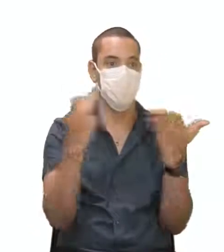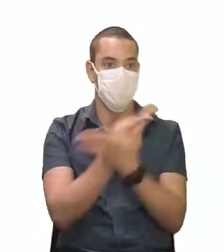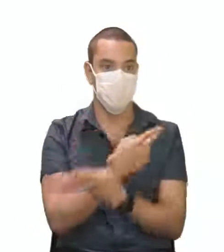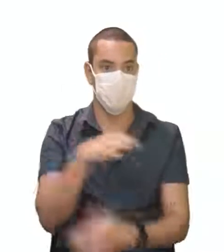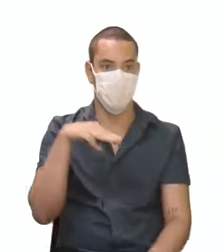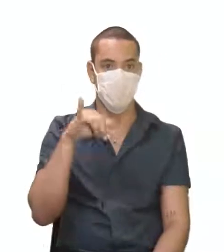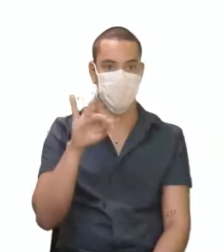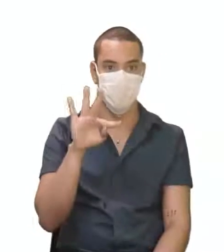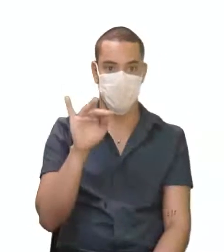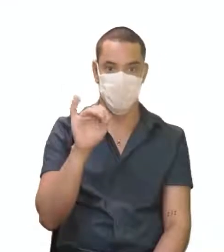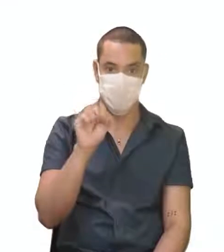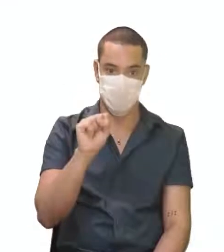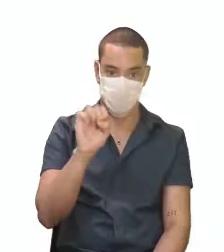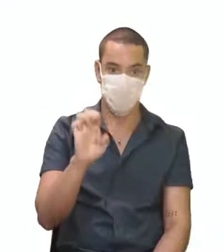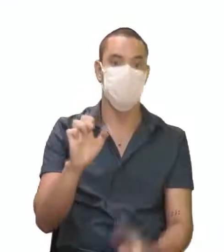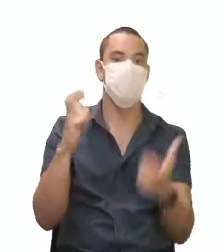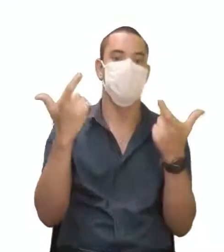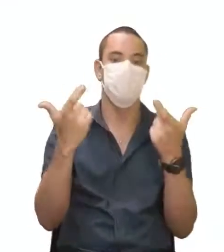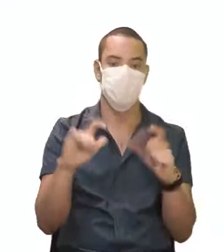mitótica relacionado ao